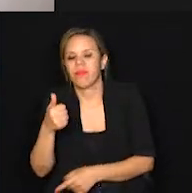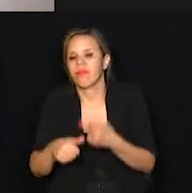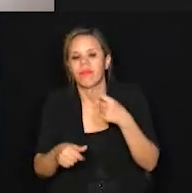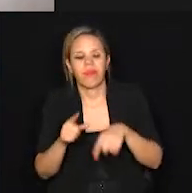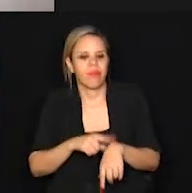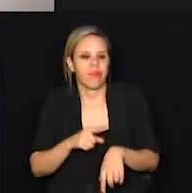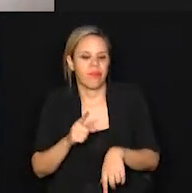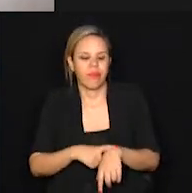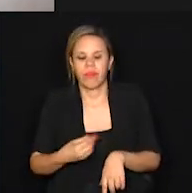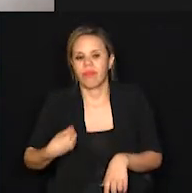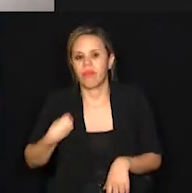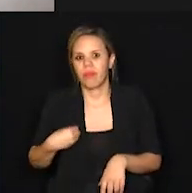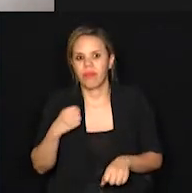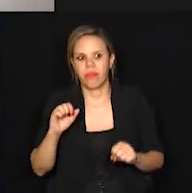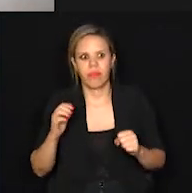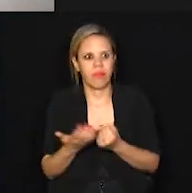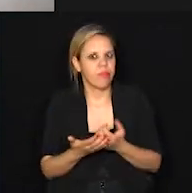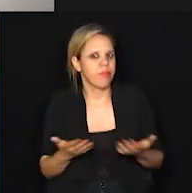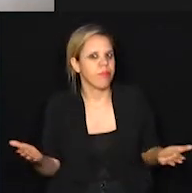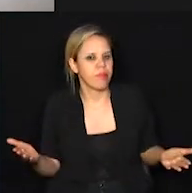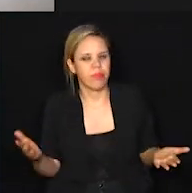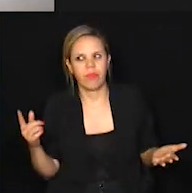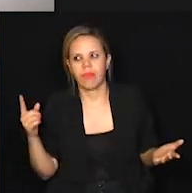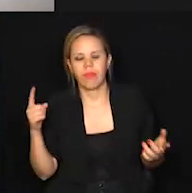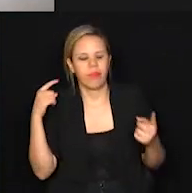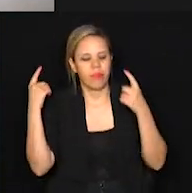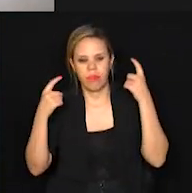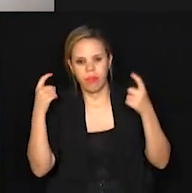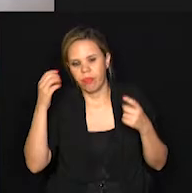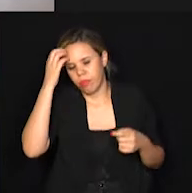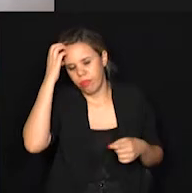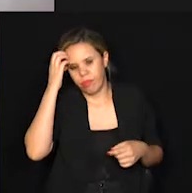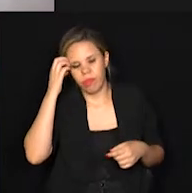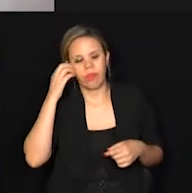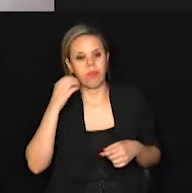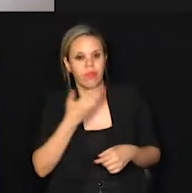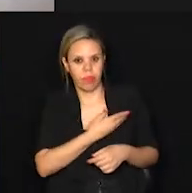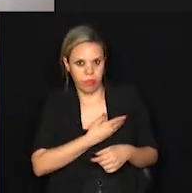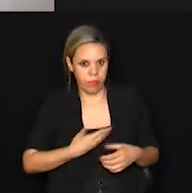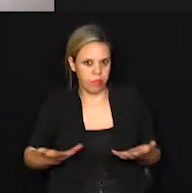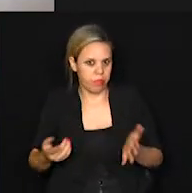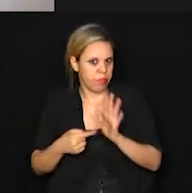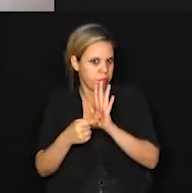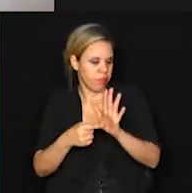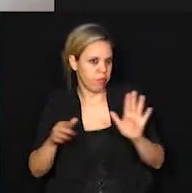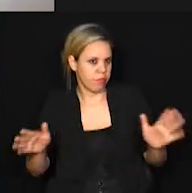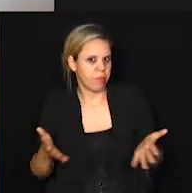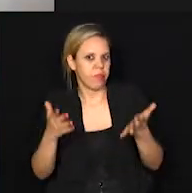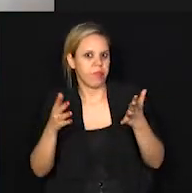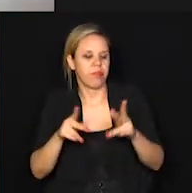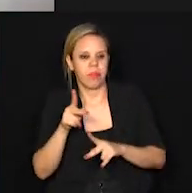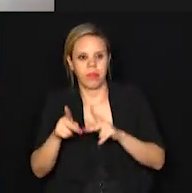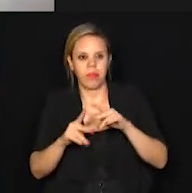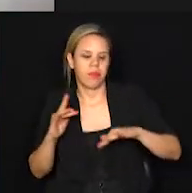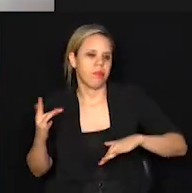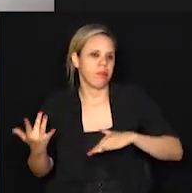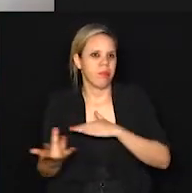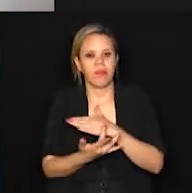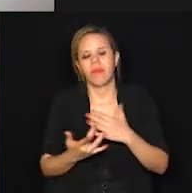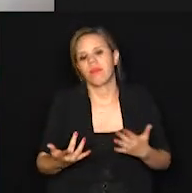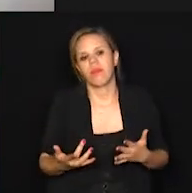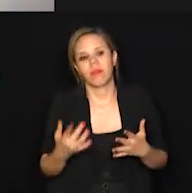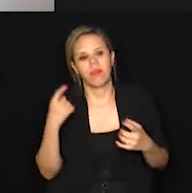como estamos vivendo uma pandemia louca aí, é provável que o governo queira mostrar para toda a rede, para toda a mídia, que ele